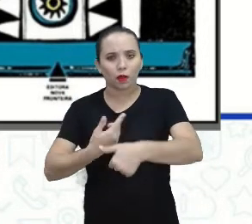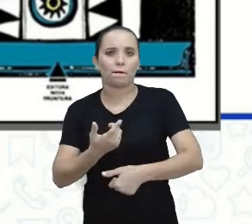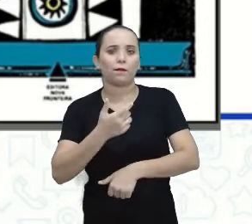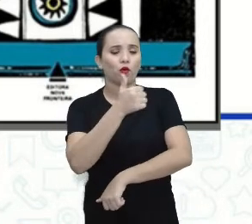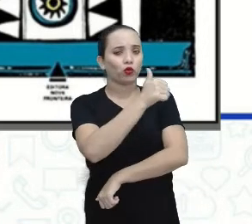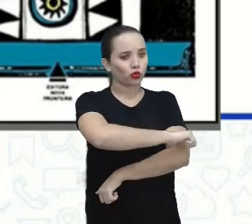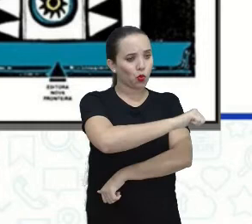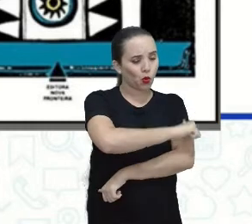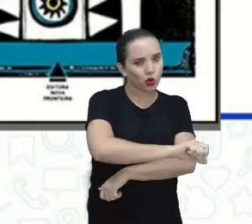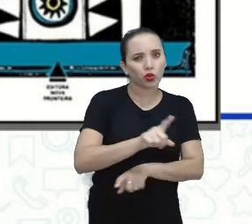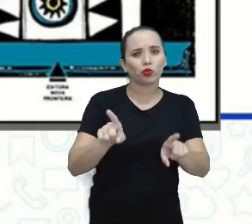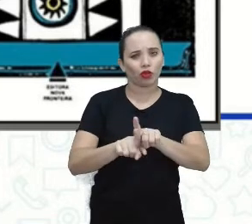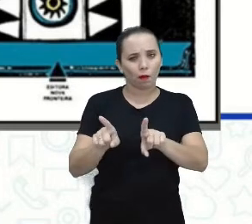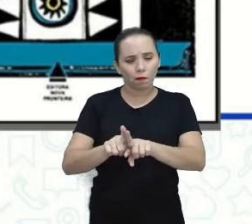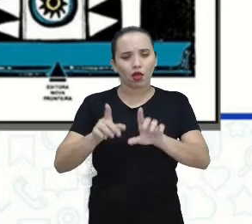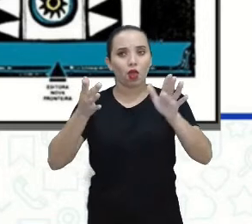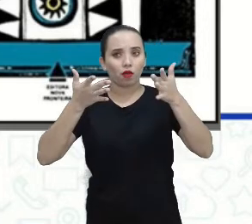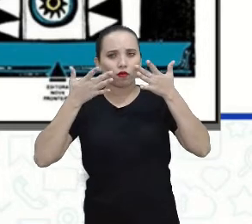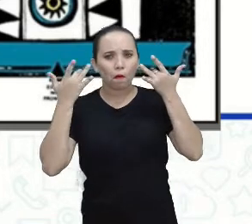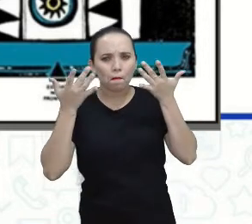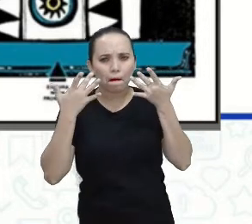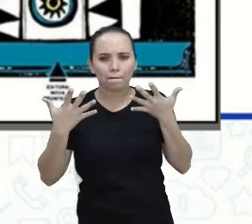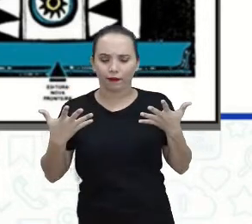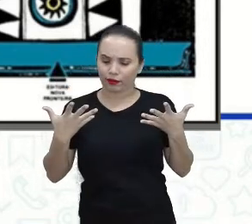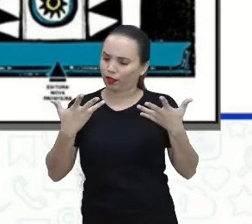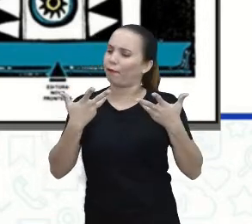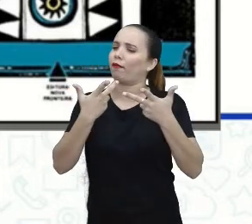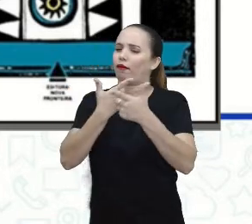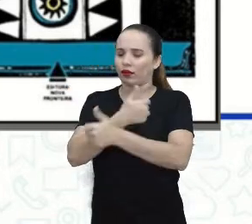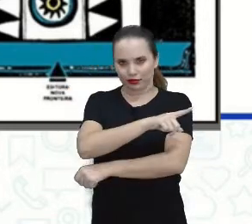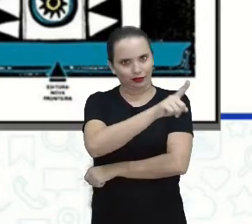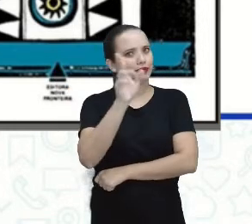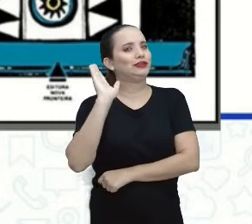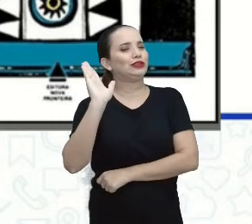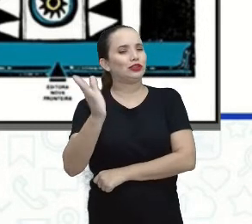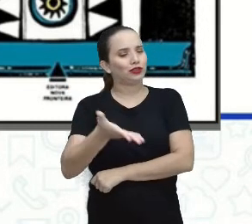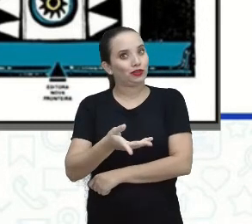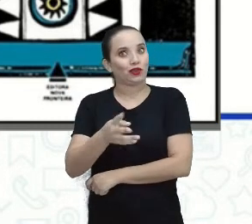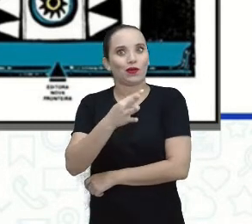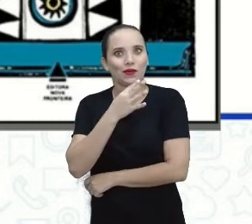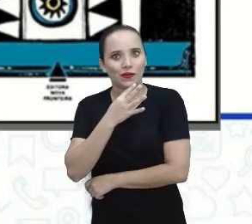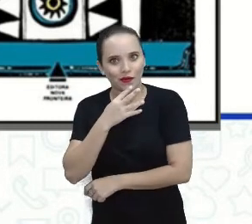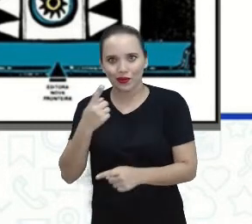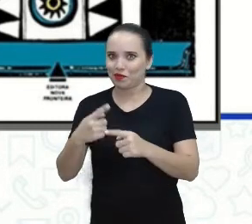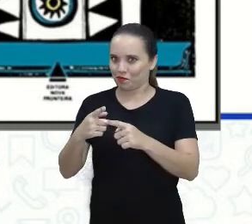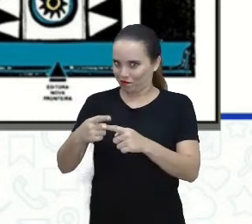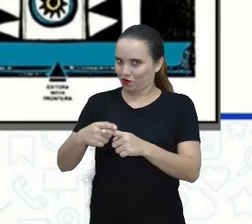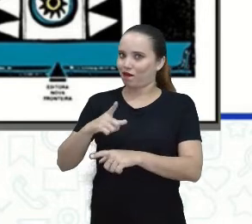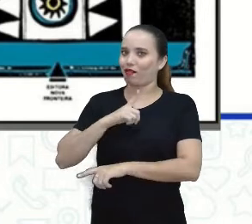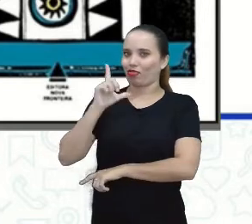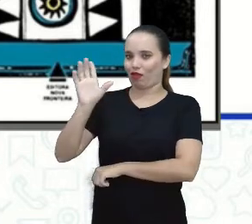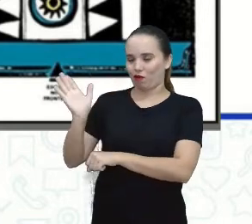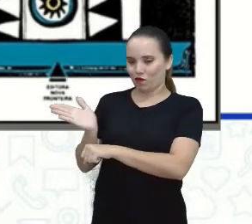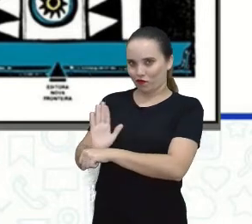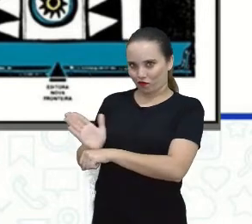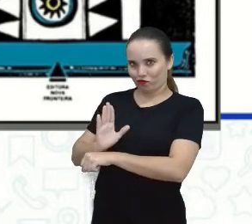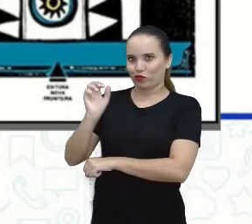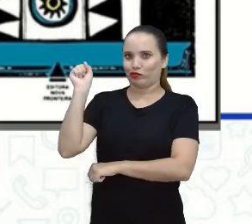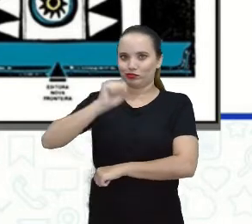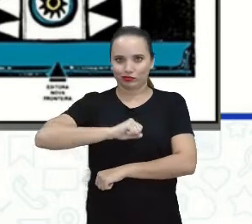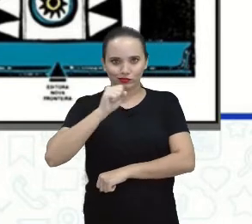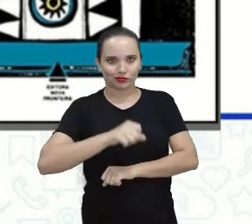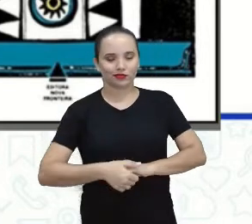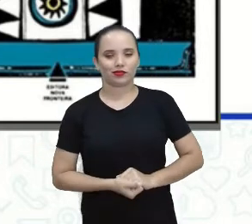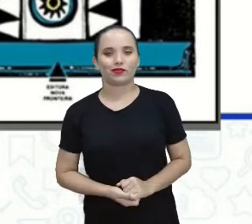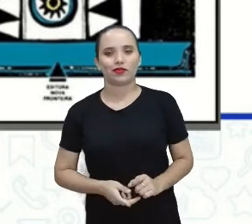E ela foi uma peça belíssima, vocês conhecem um pouquinho por causa do filme. E, assim, essa